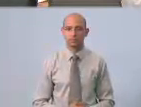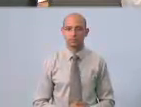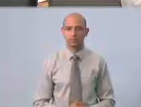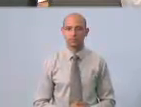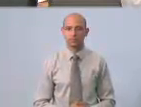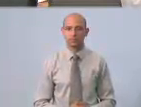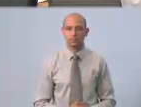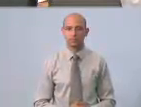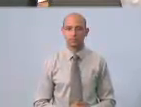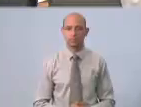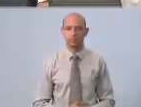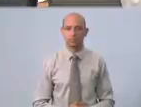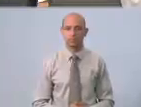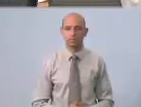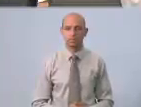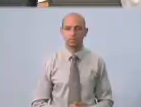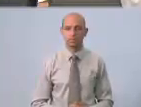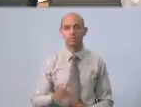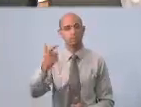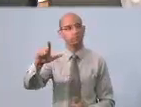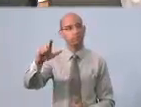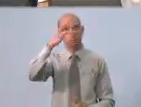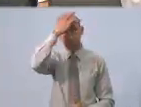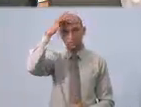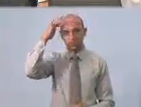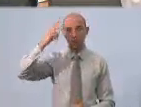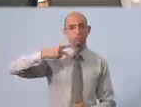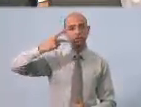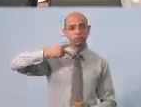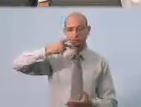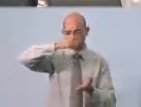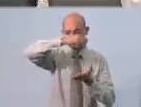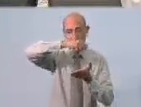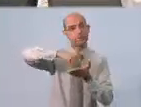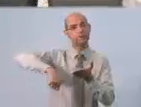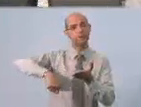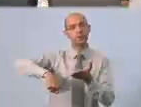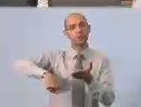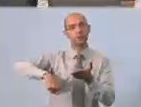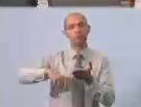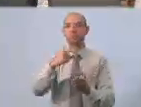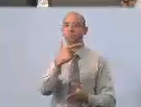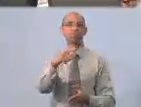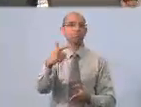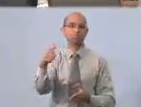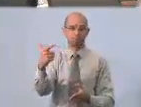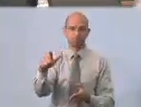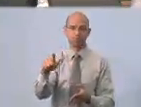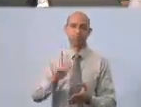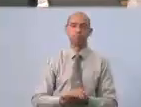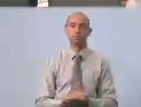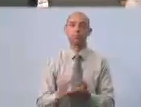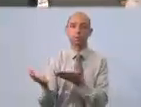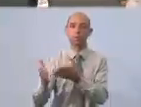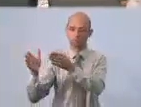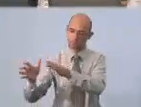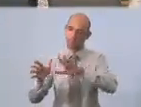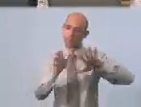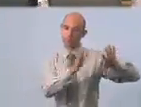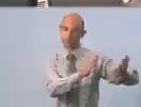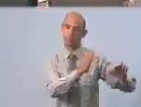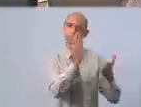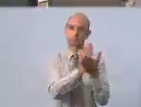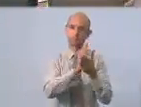Como não há nenhum vereador mais inscrito no pequeno expediente, dou por encerrada essa parte